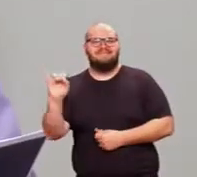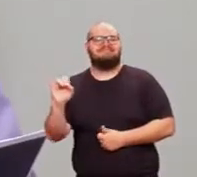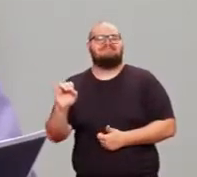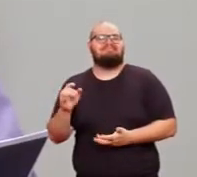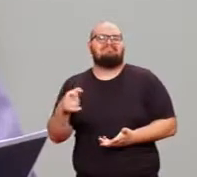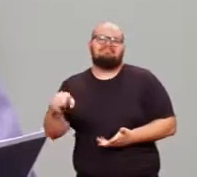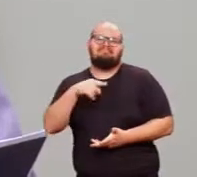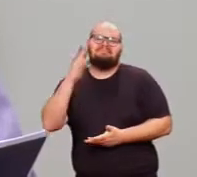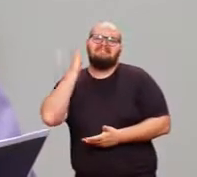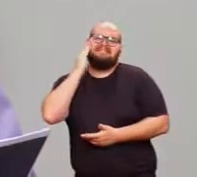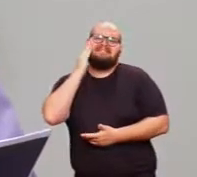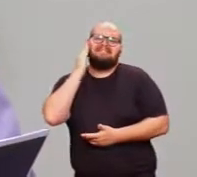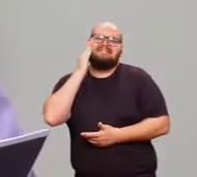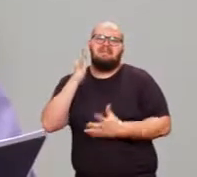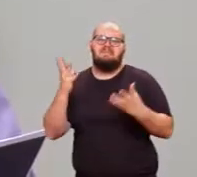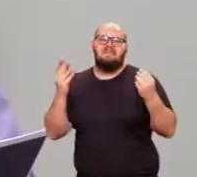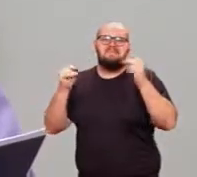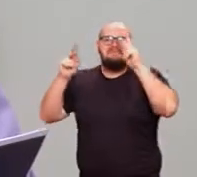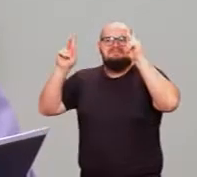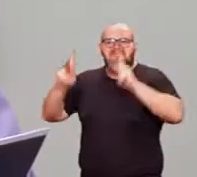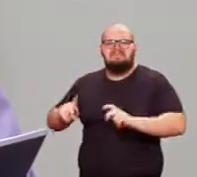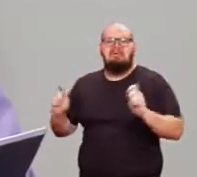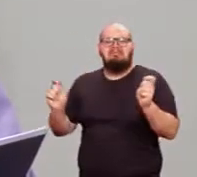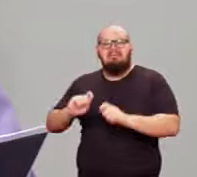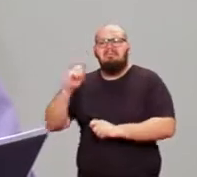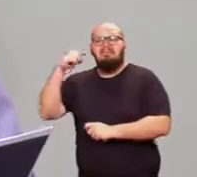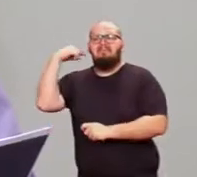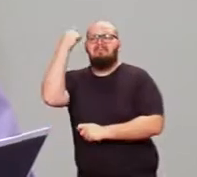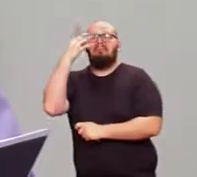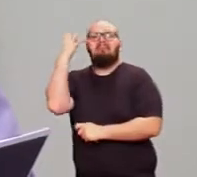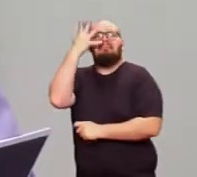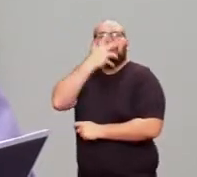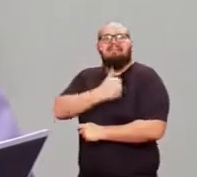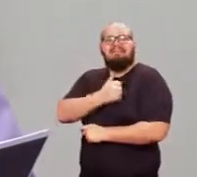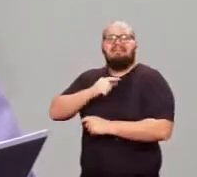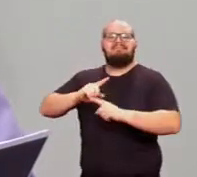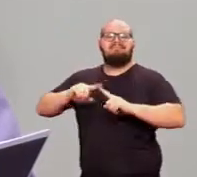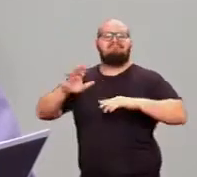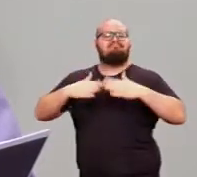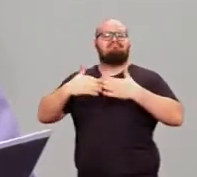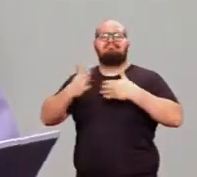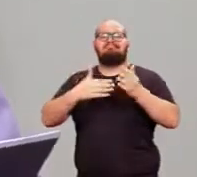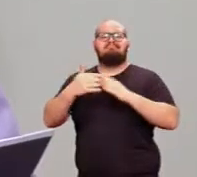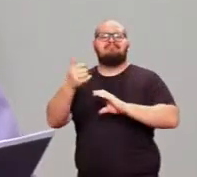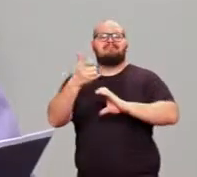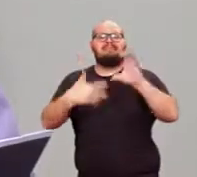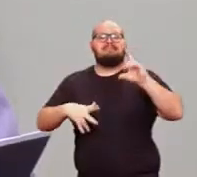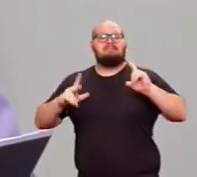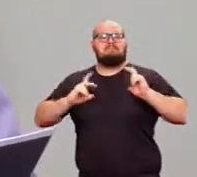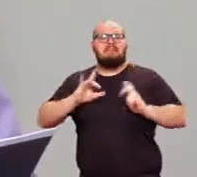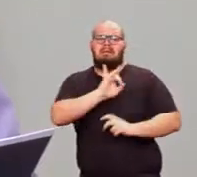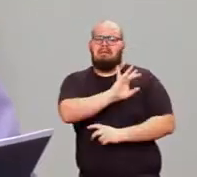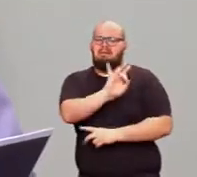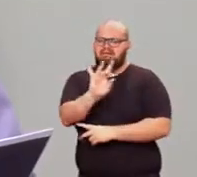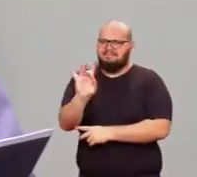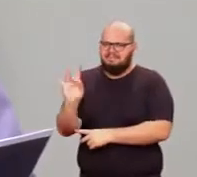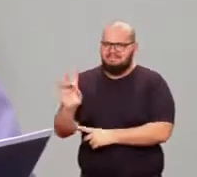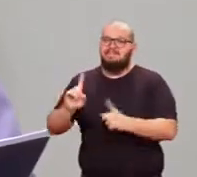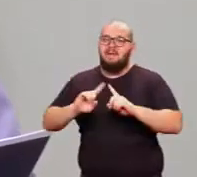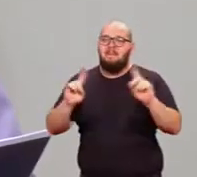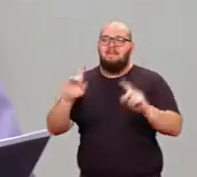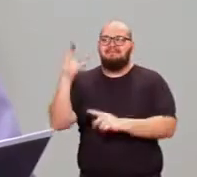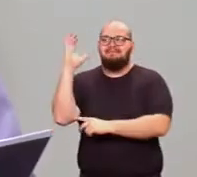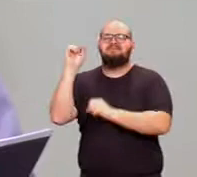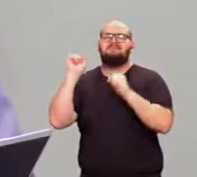Olá! Nós sabemos que todas as pessoas podem ser belas, independente de suas características pessoais. Mas a ciência